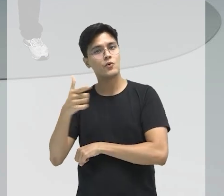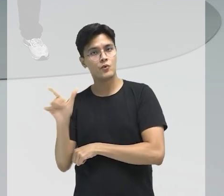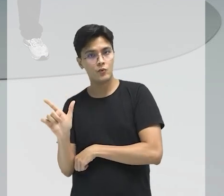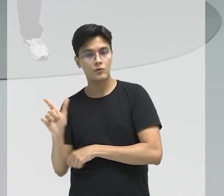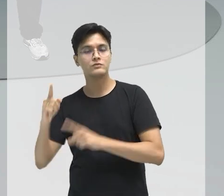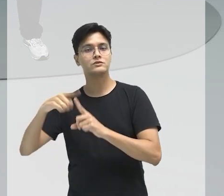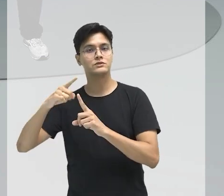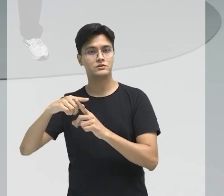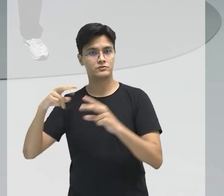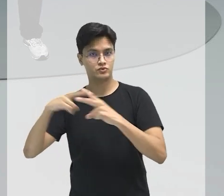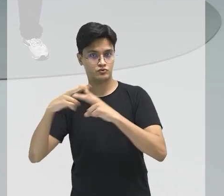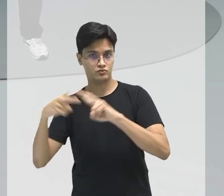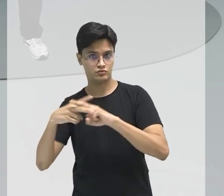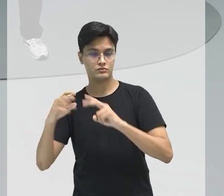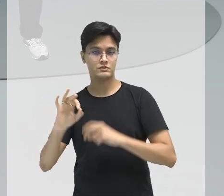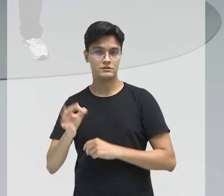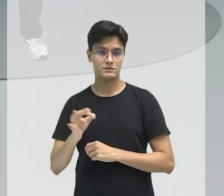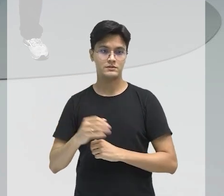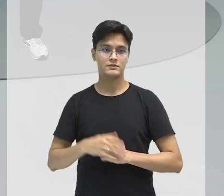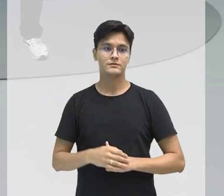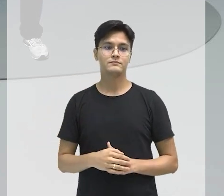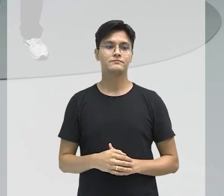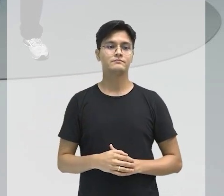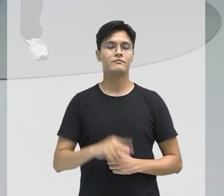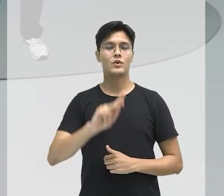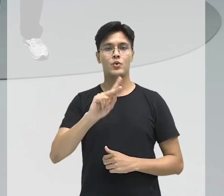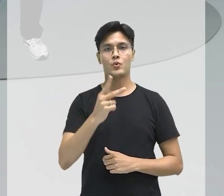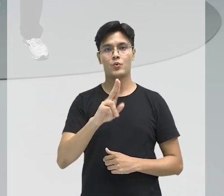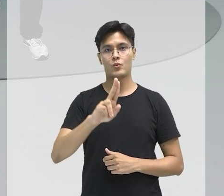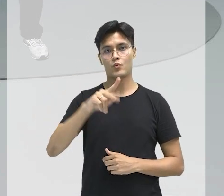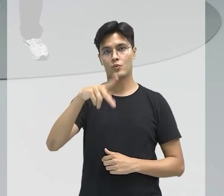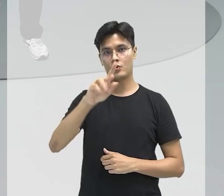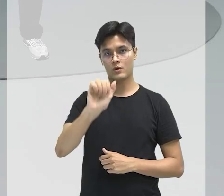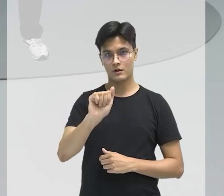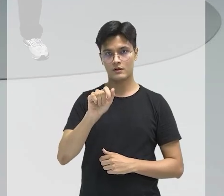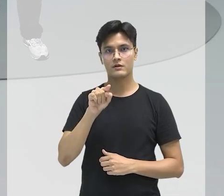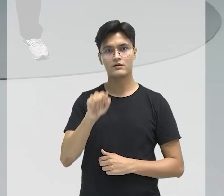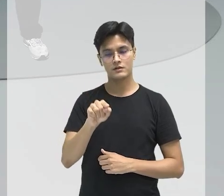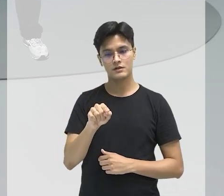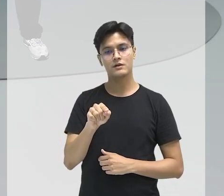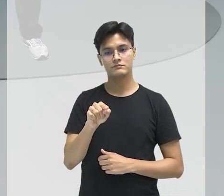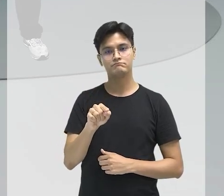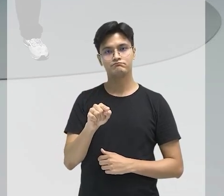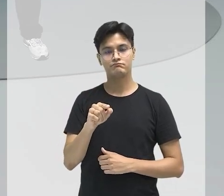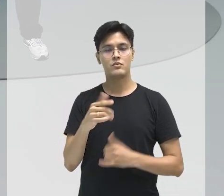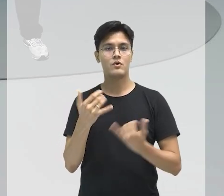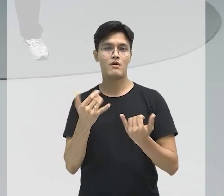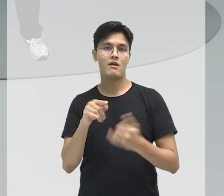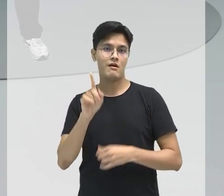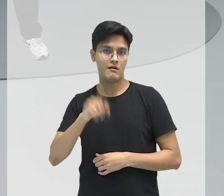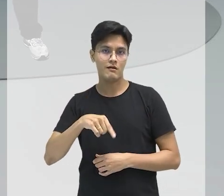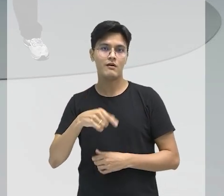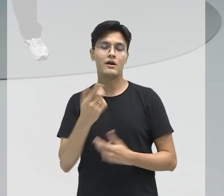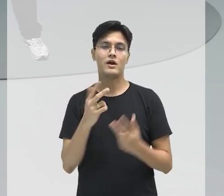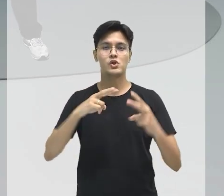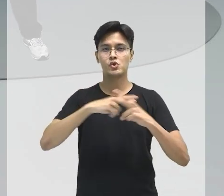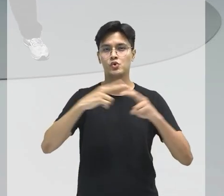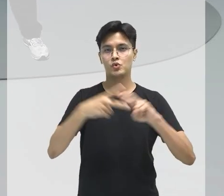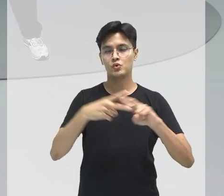bom? Ó, o Uka-Uka é como luta ritual, né? O Uka é praticado no